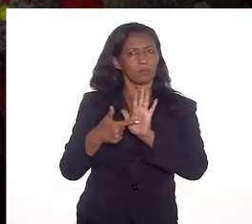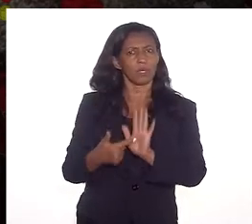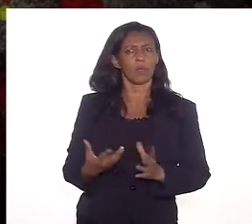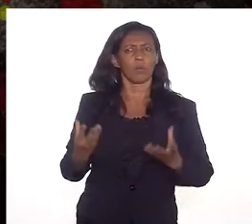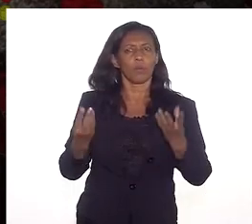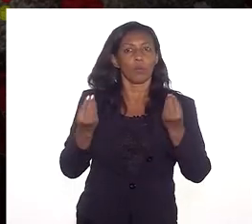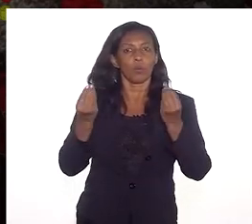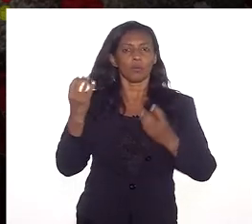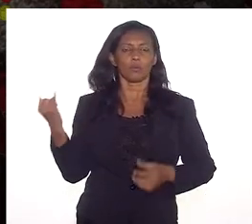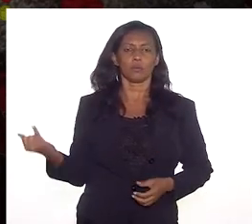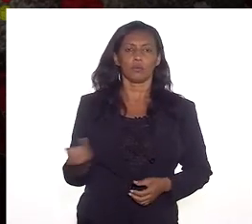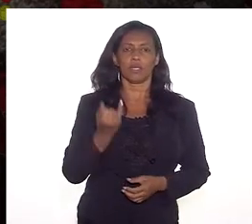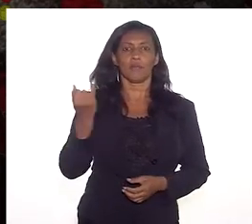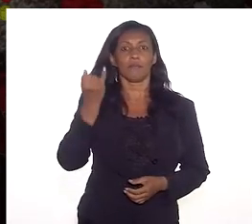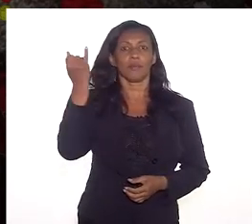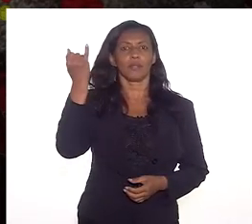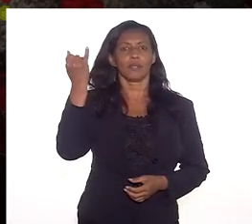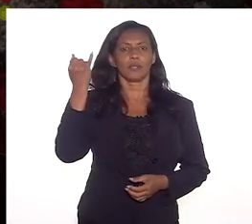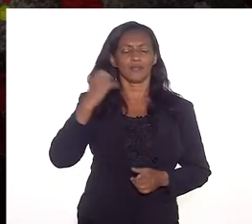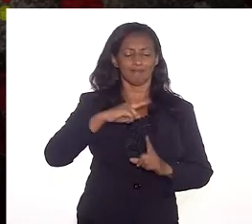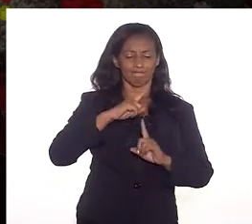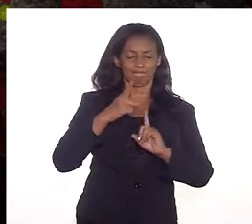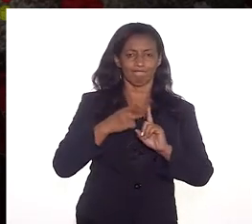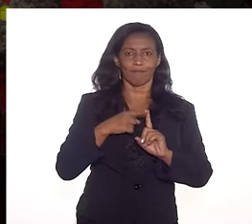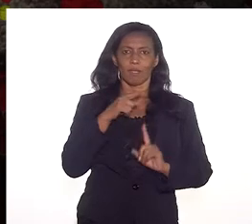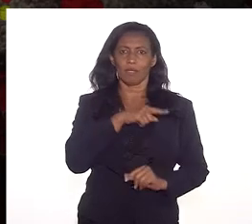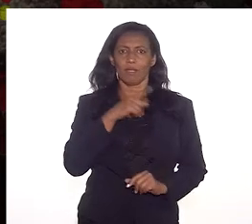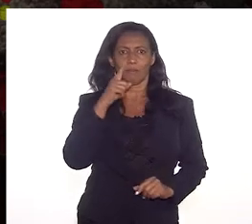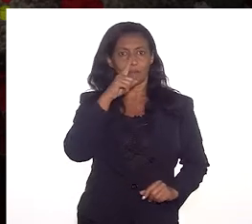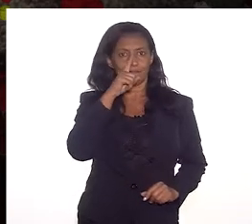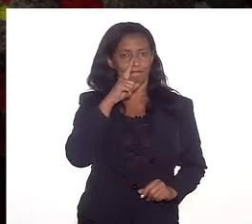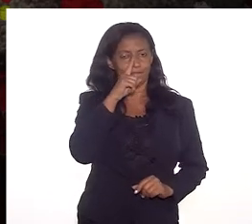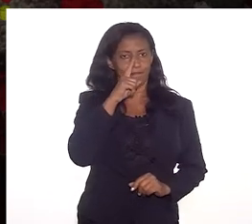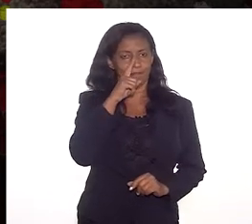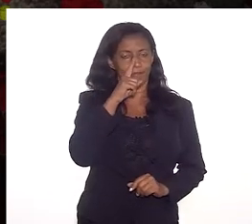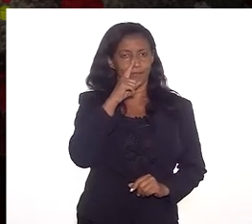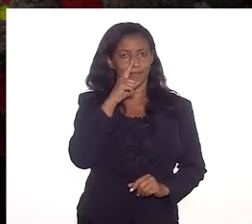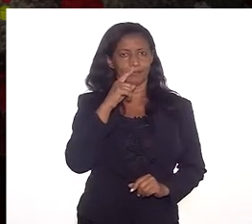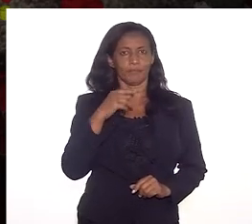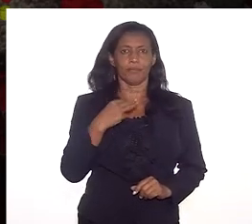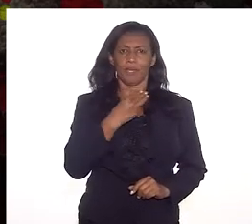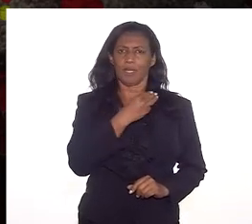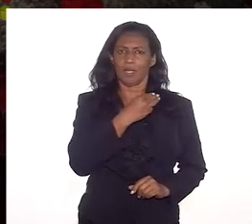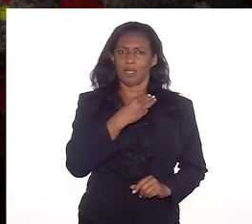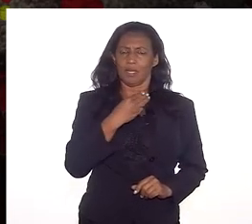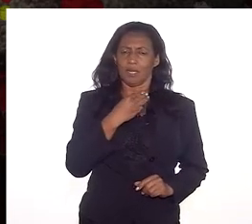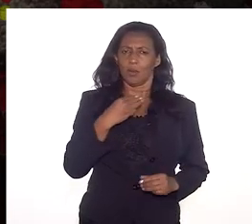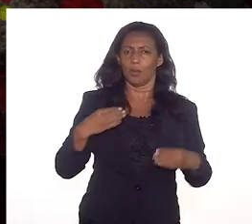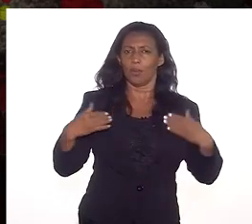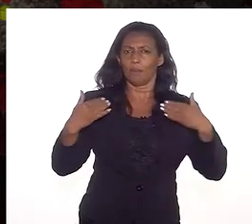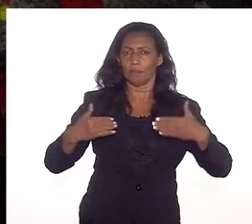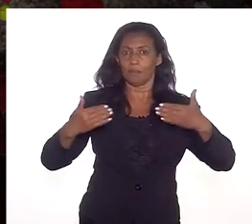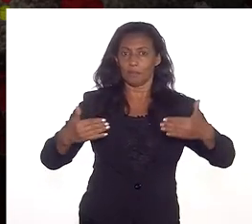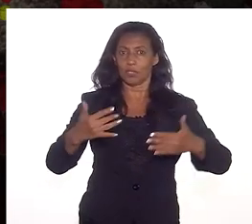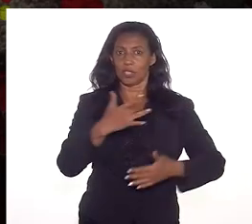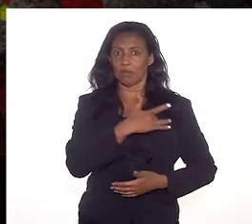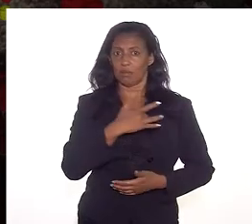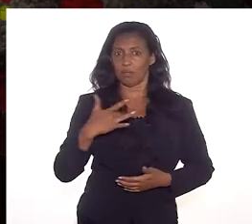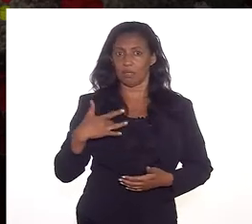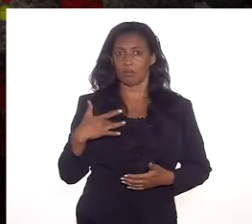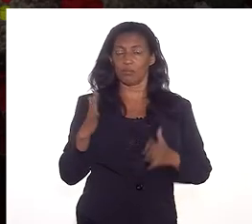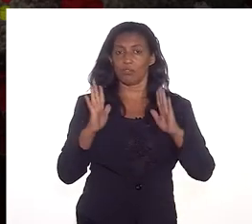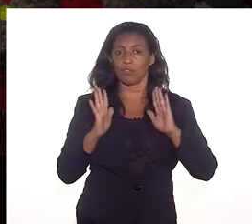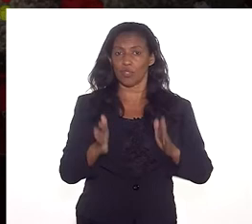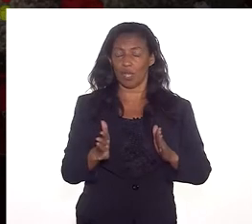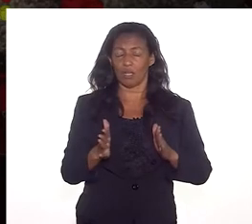questão da importância das grávidas serem consideradas de risco. E o Ministério da Saúde, no começo, também já